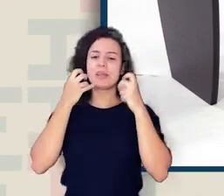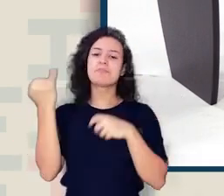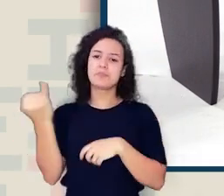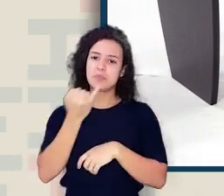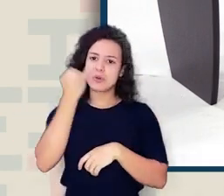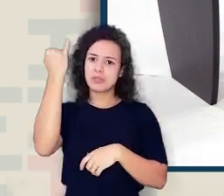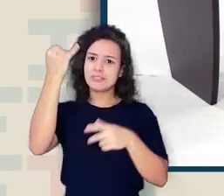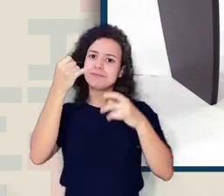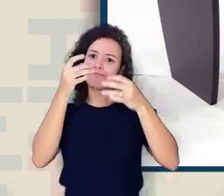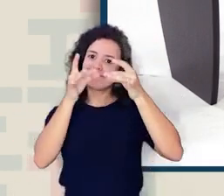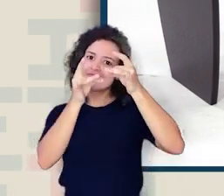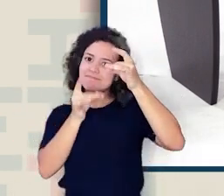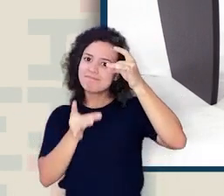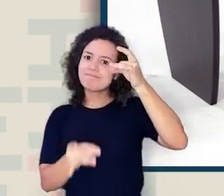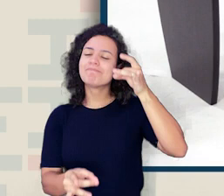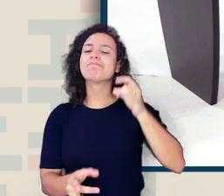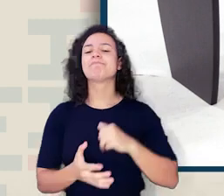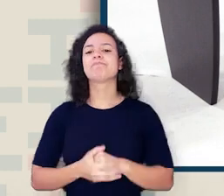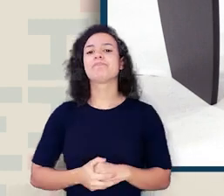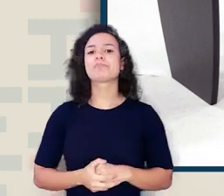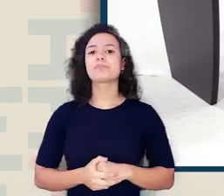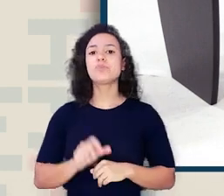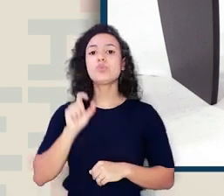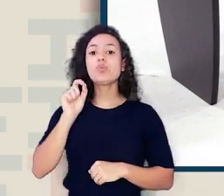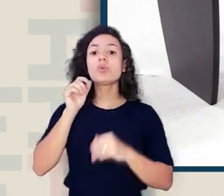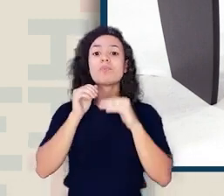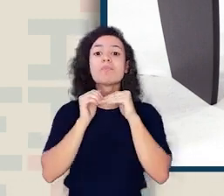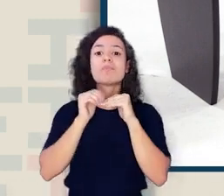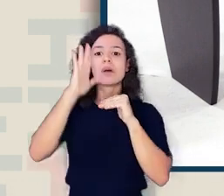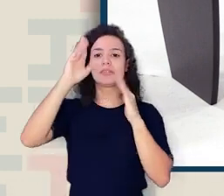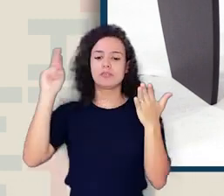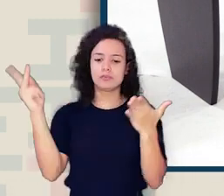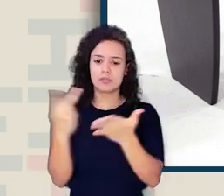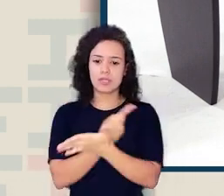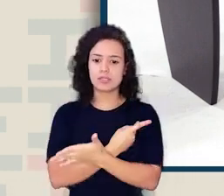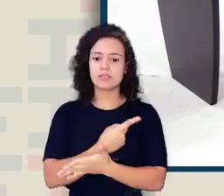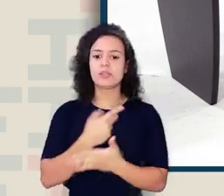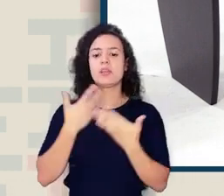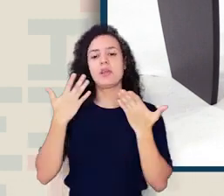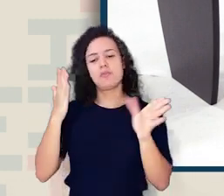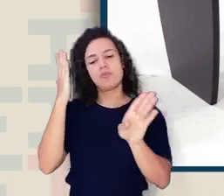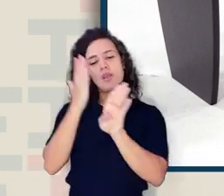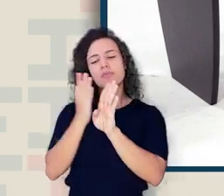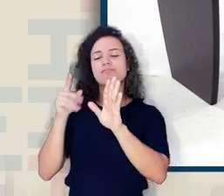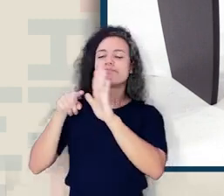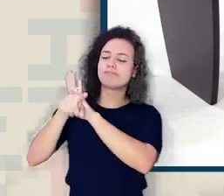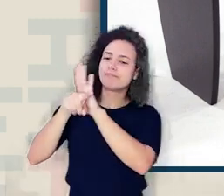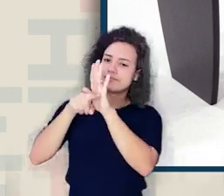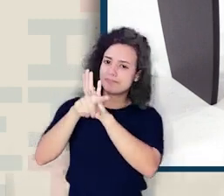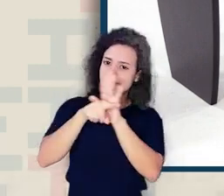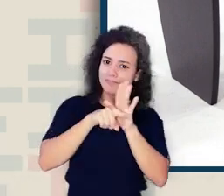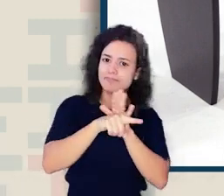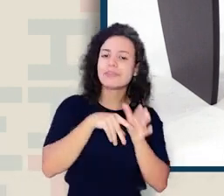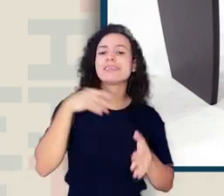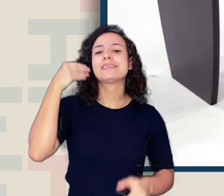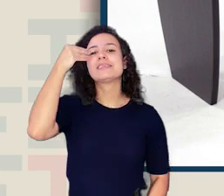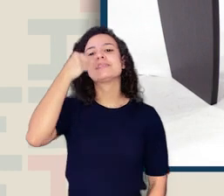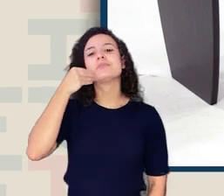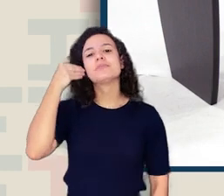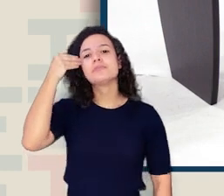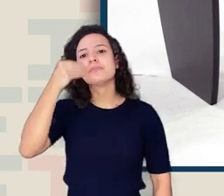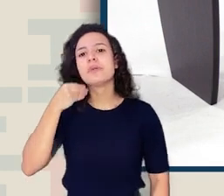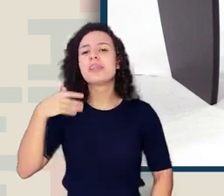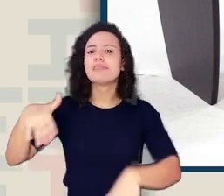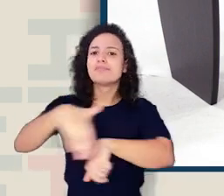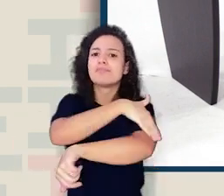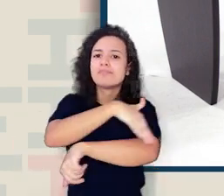é importante observar esses detalhes. O que é o mais comum? Costumo dizer que, através dessas pesquisas, né,